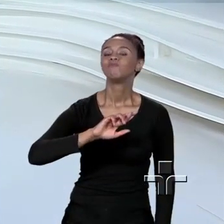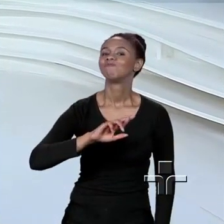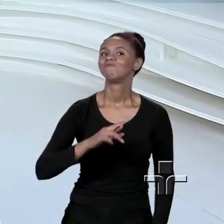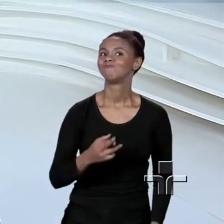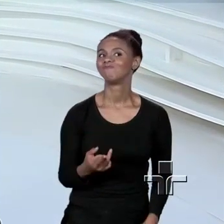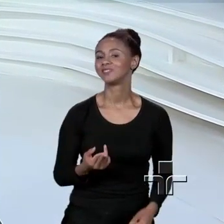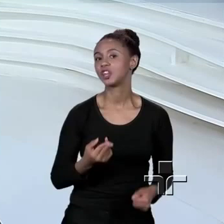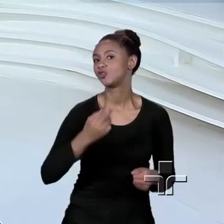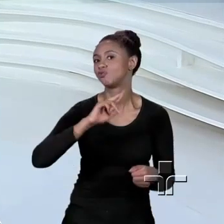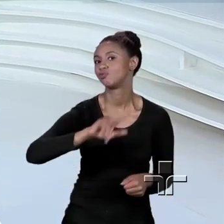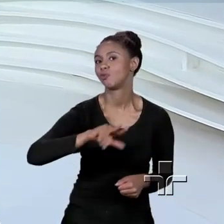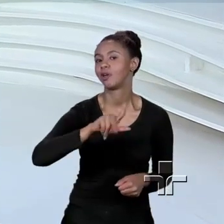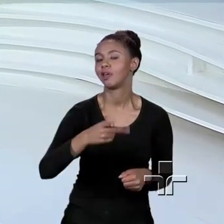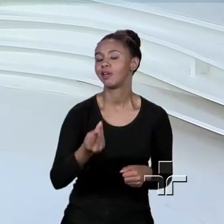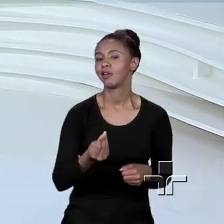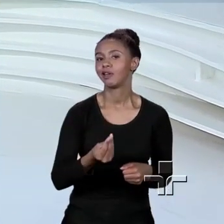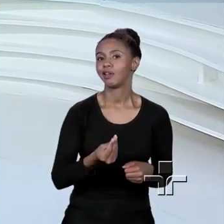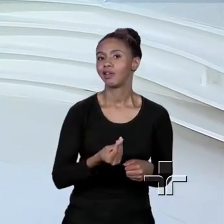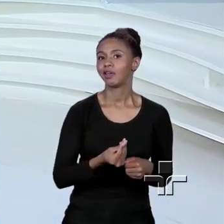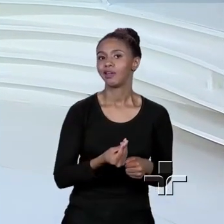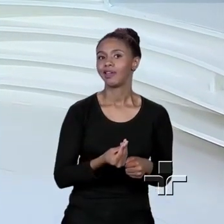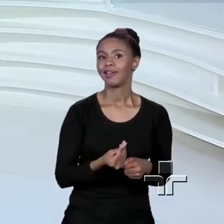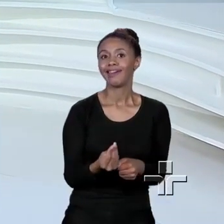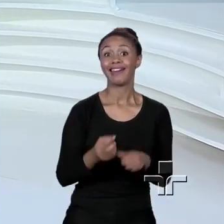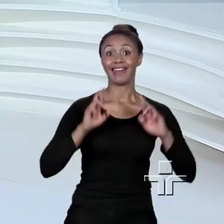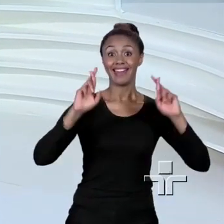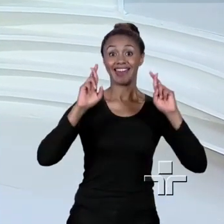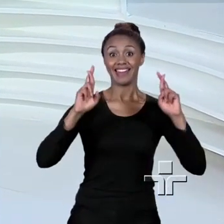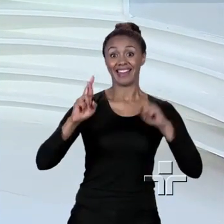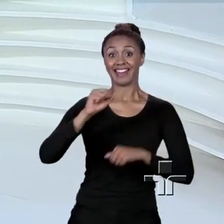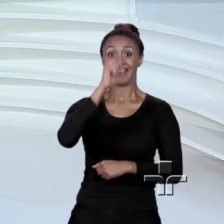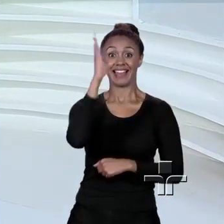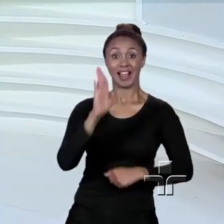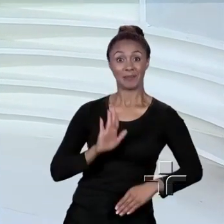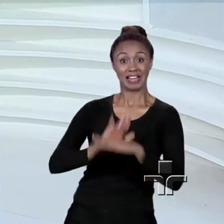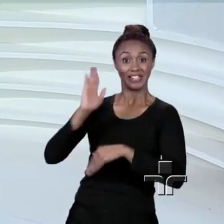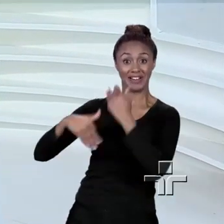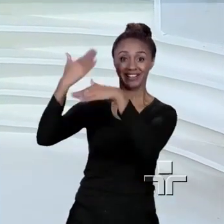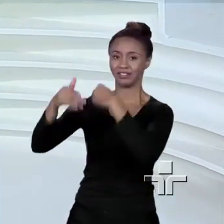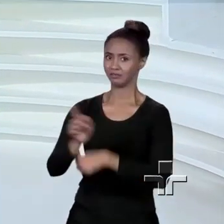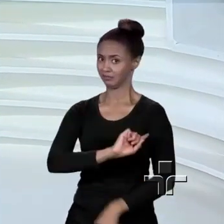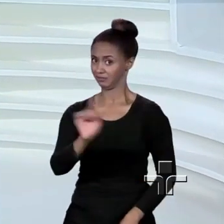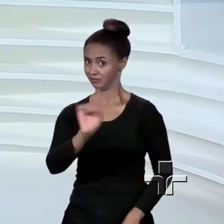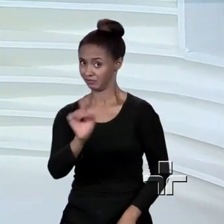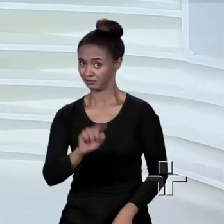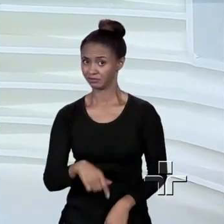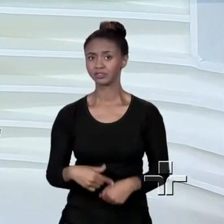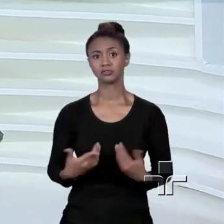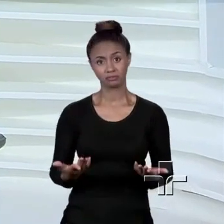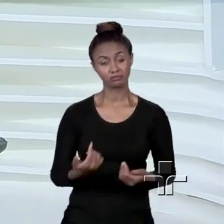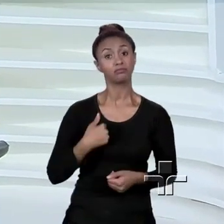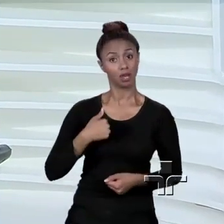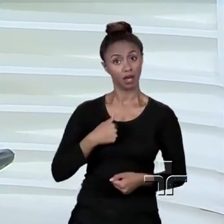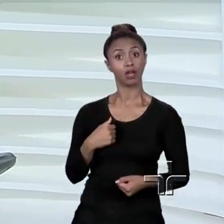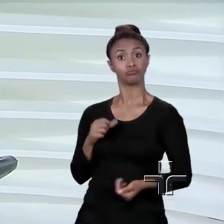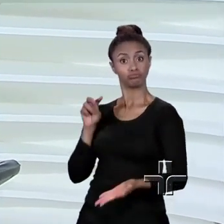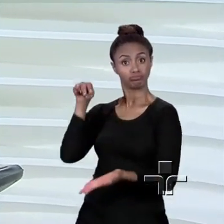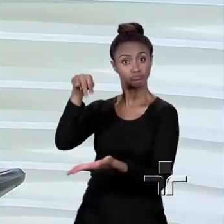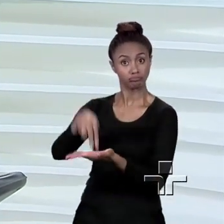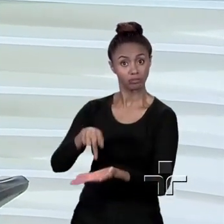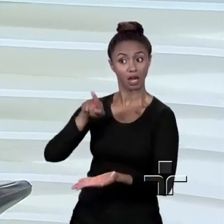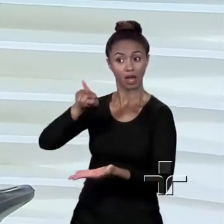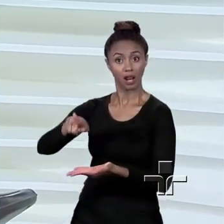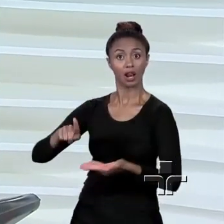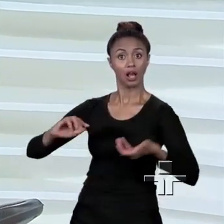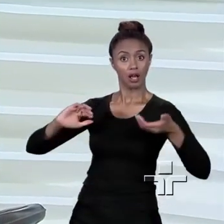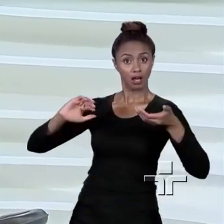e que torce pelo país. Essa semana eu cheguei na Câmara, eu entrei no plenário